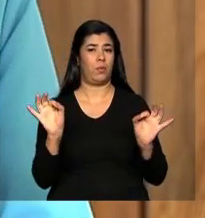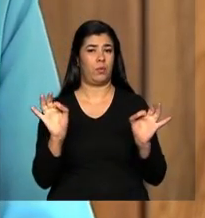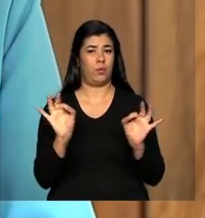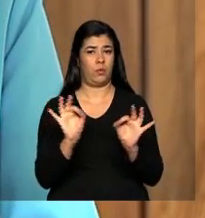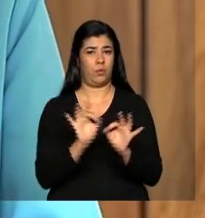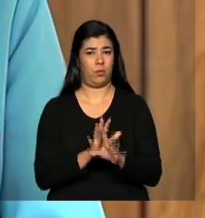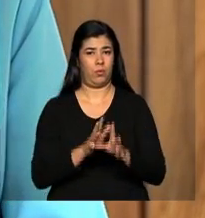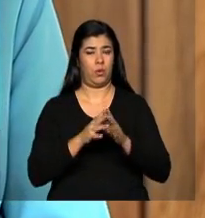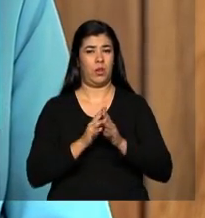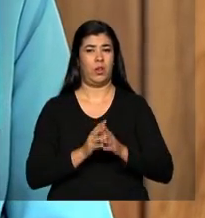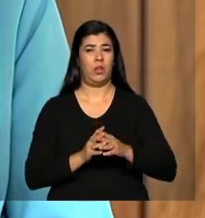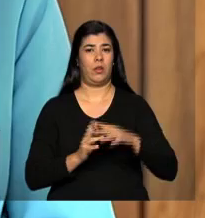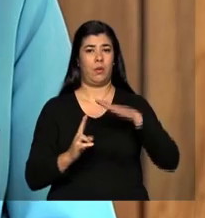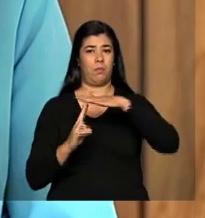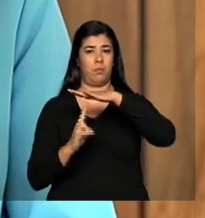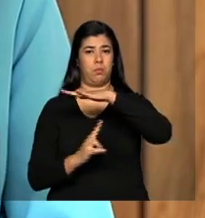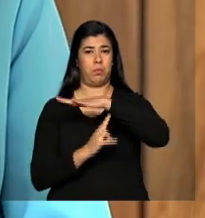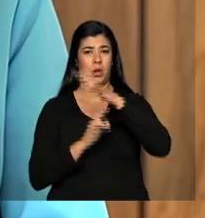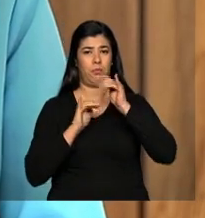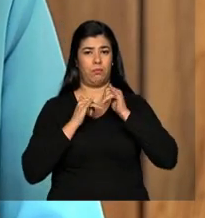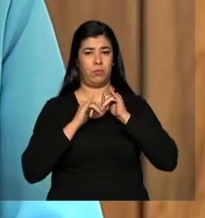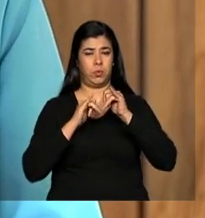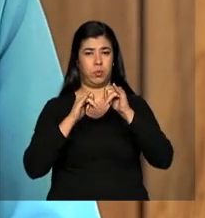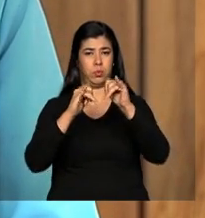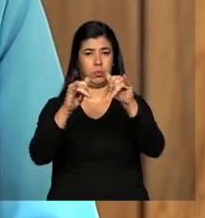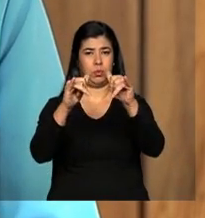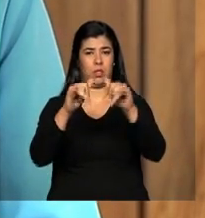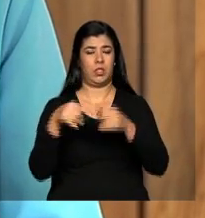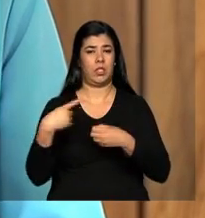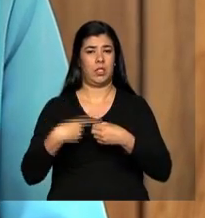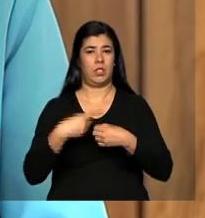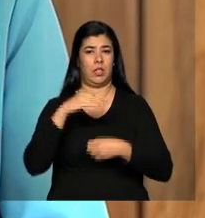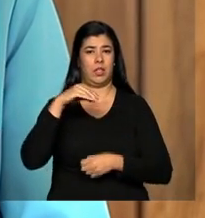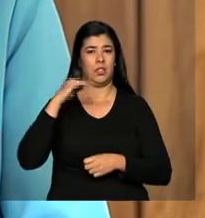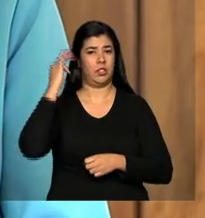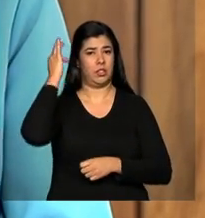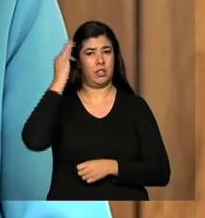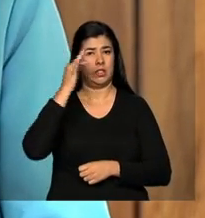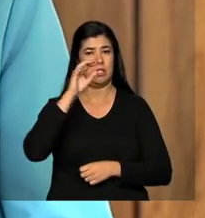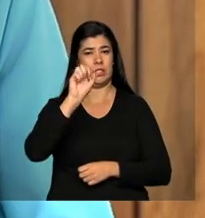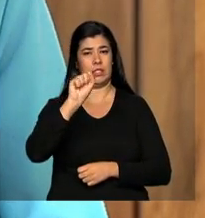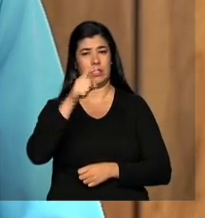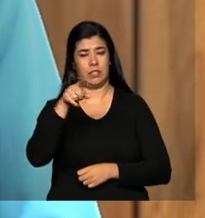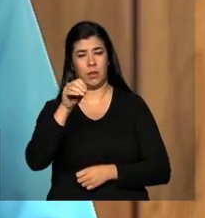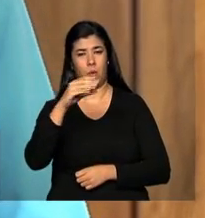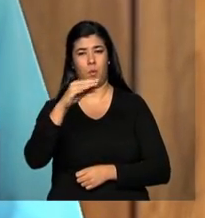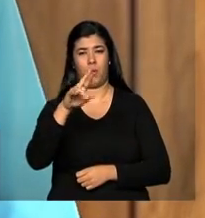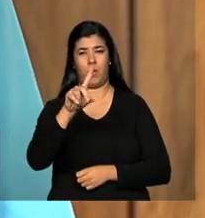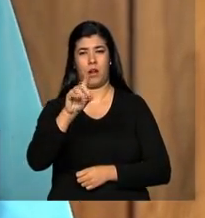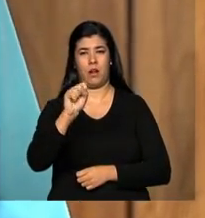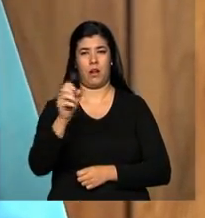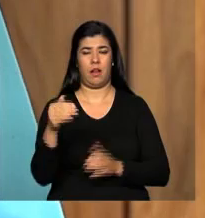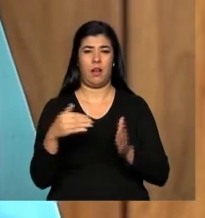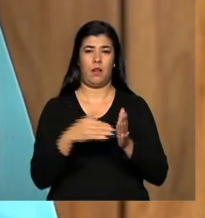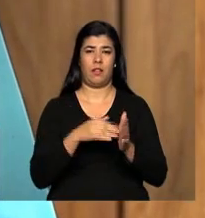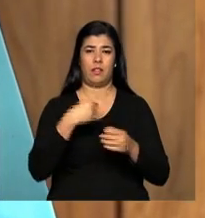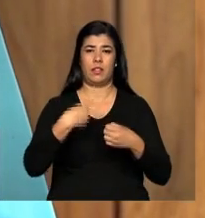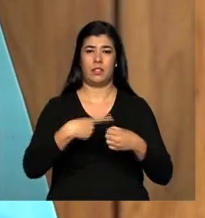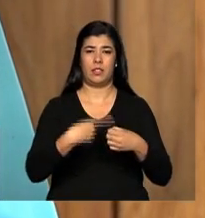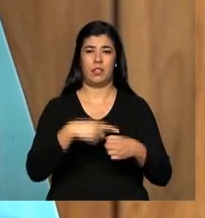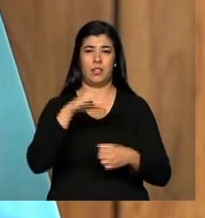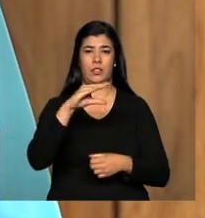de 411 quilômetros São Carlos-Candiota, que foi